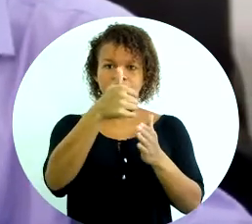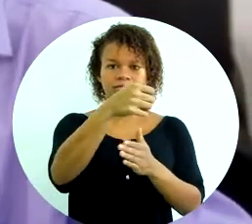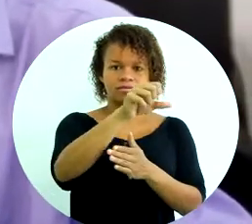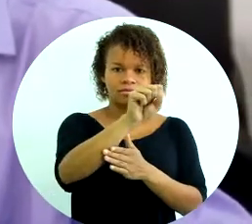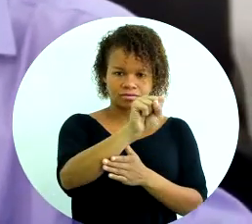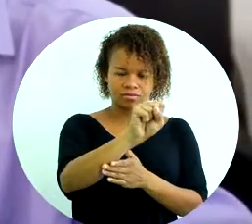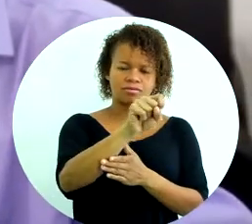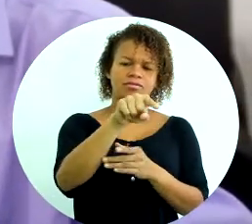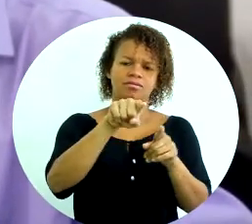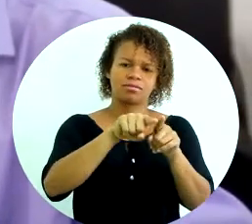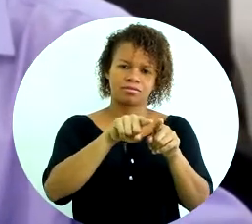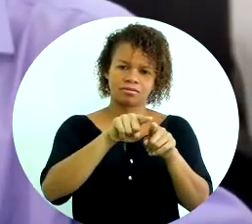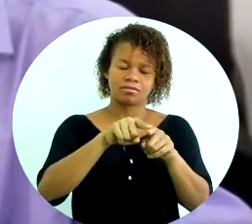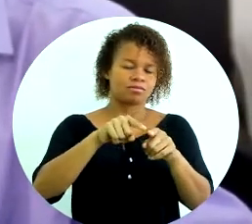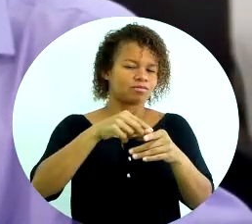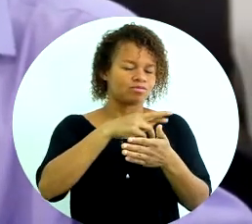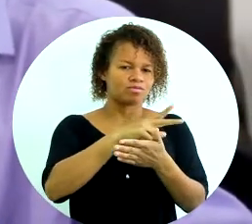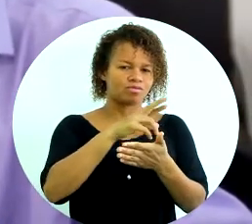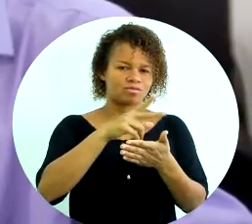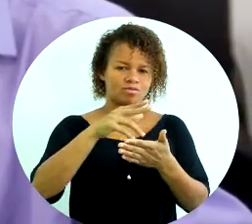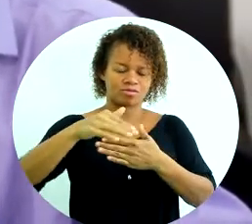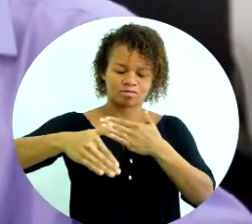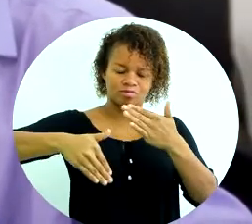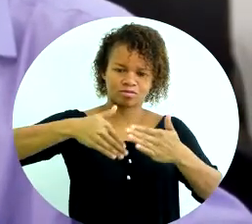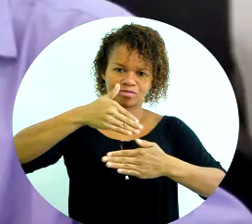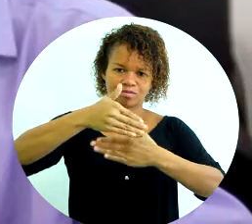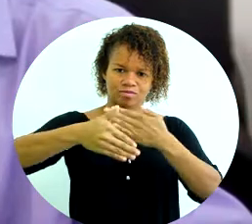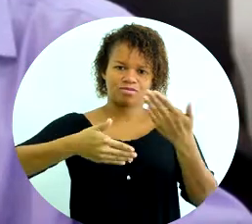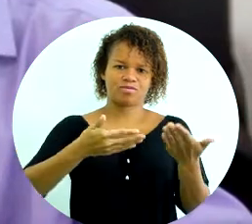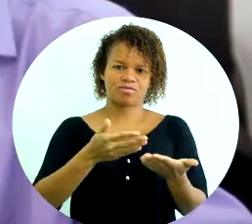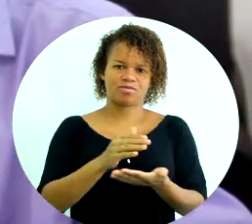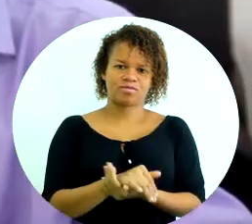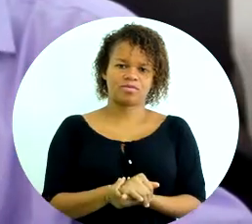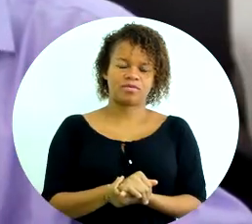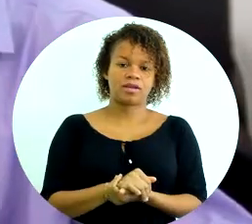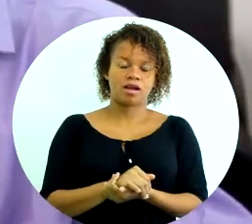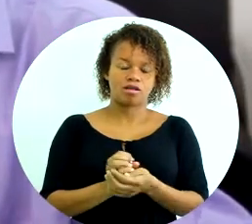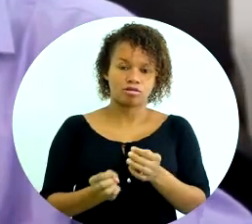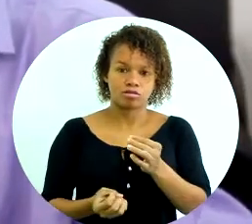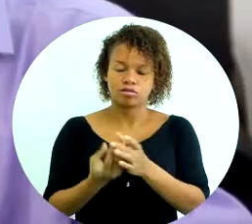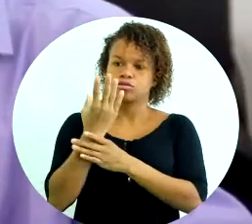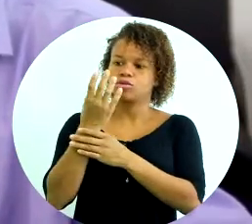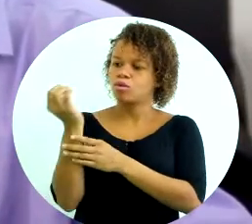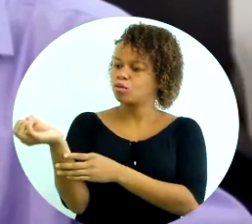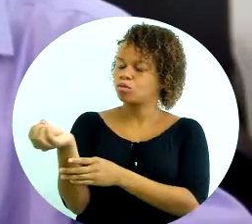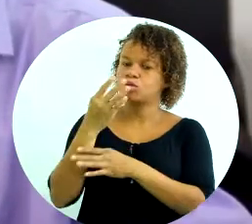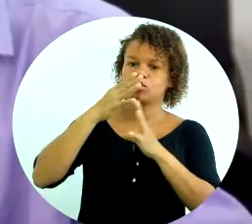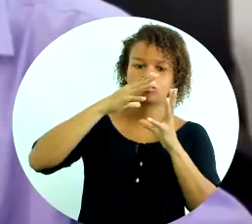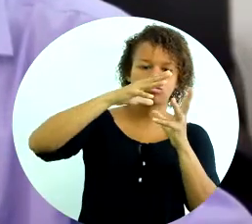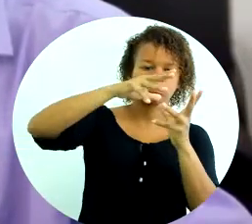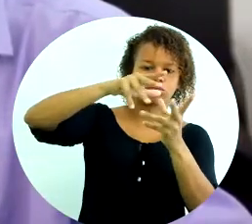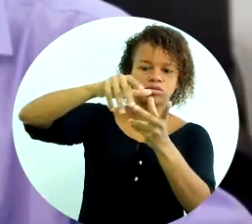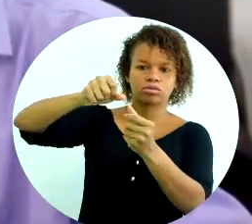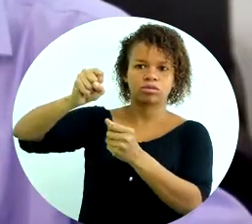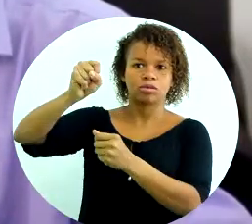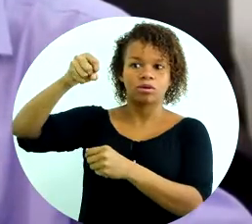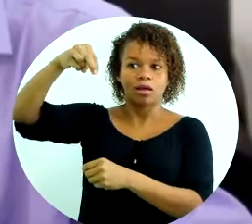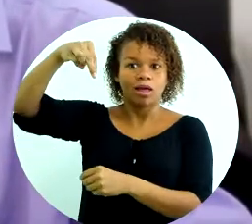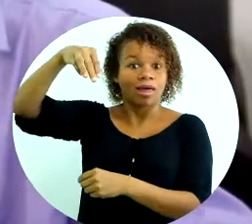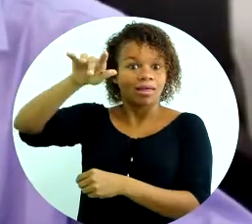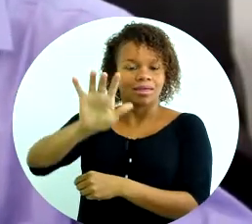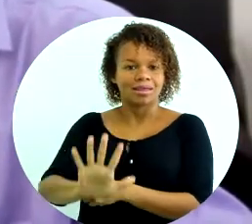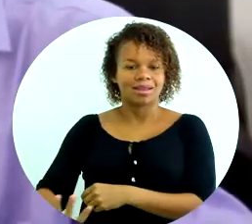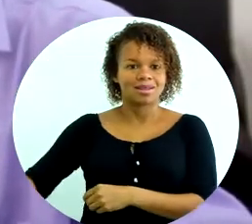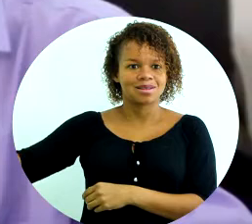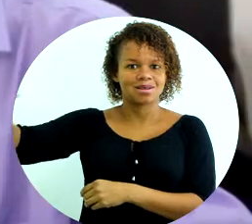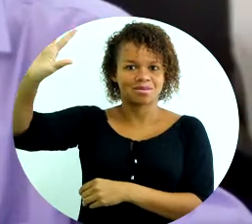a sociedade europeia ocidental passa por uma série de transformações. A descoberta do Novo Mundo, das